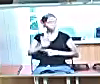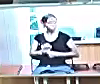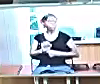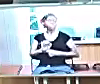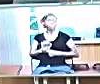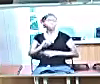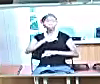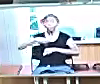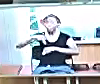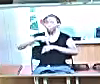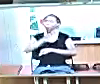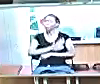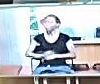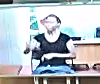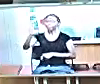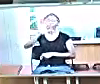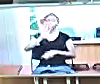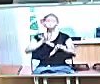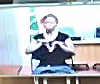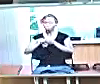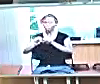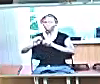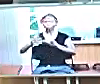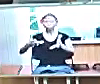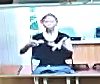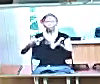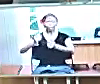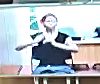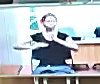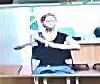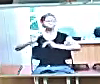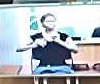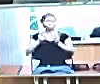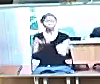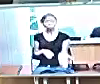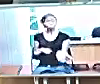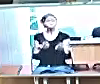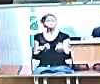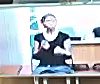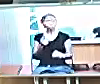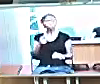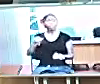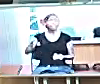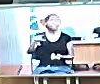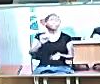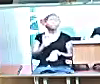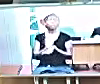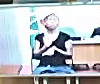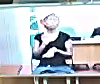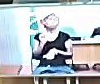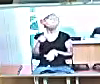do nosso país está formando e qualificando esses jovens para estarem aí é dando candidatando